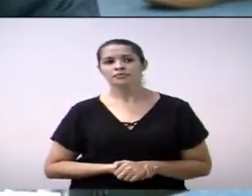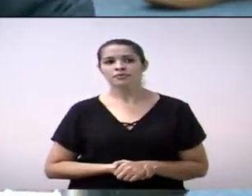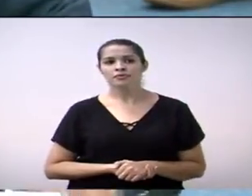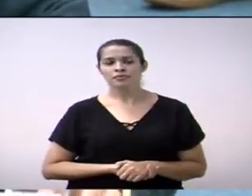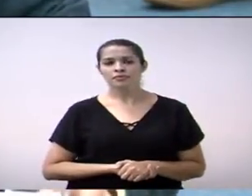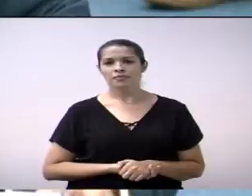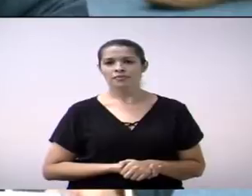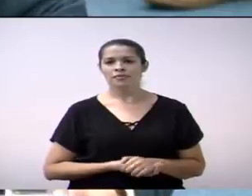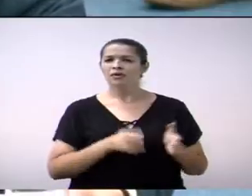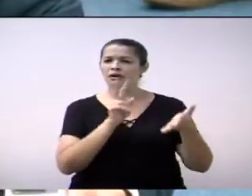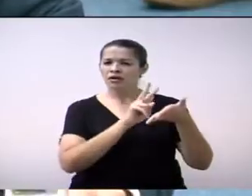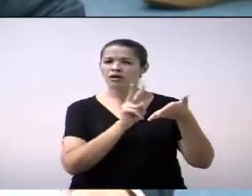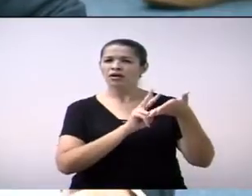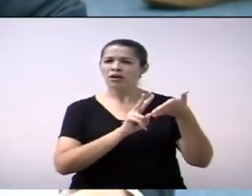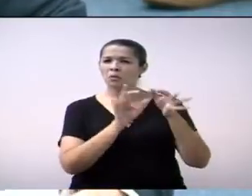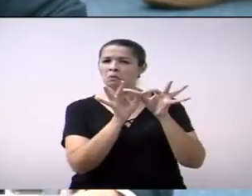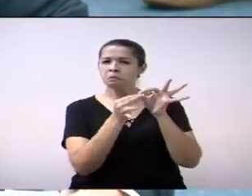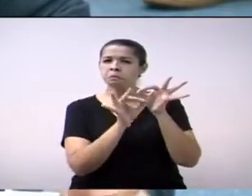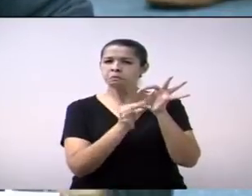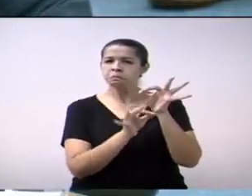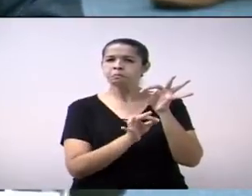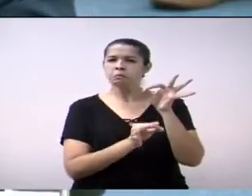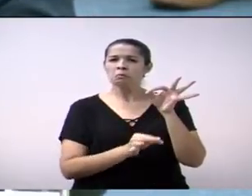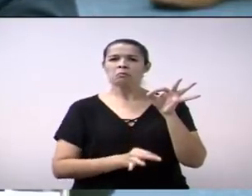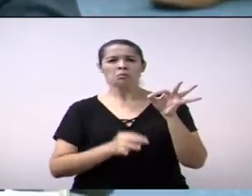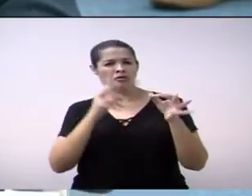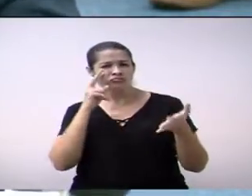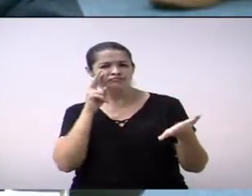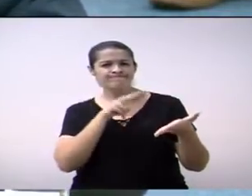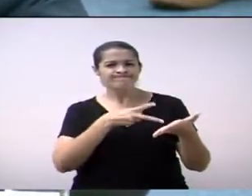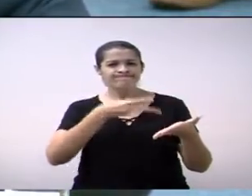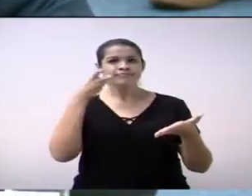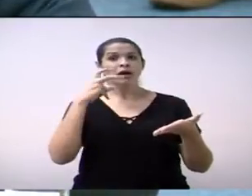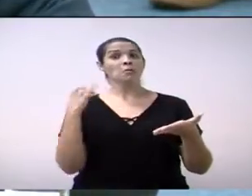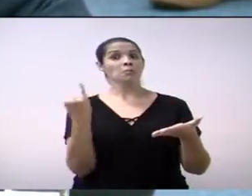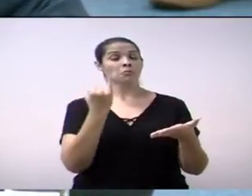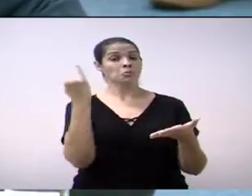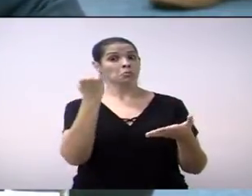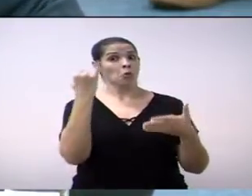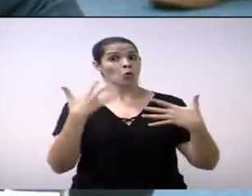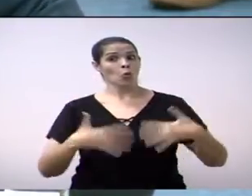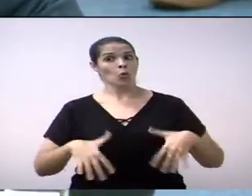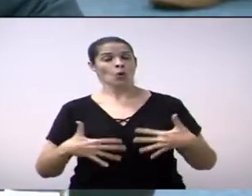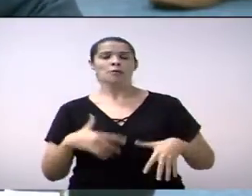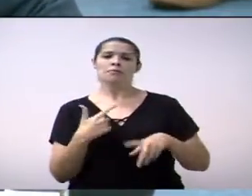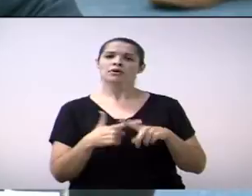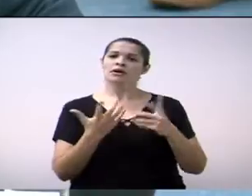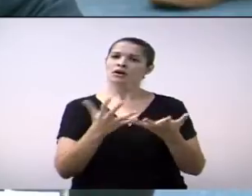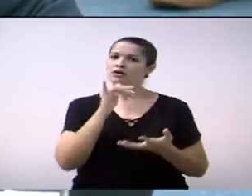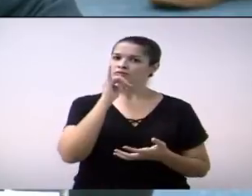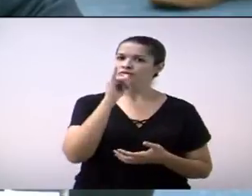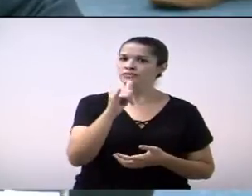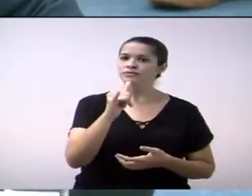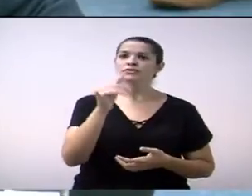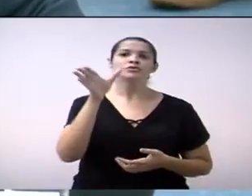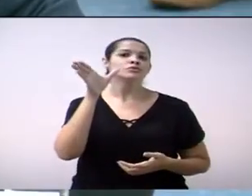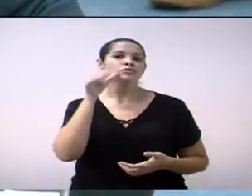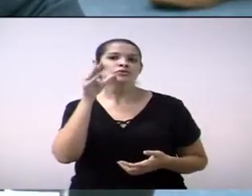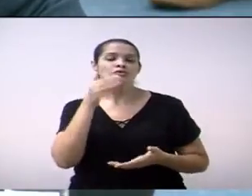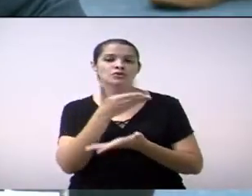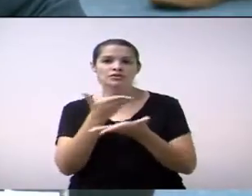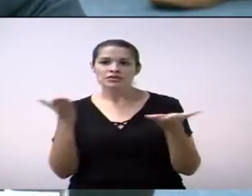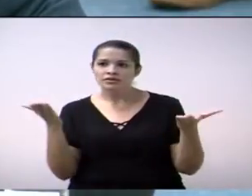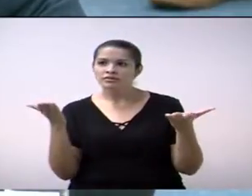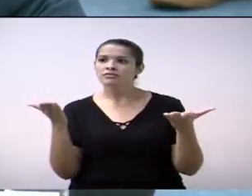mas muito importante. Primeiramente, gostaria de comunicar aqui os servidores, a